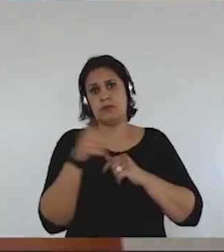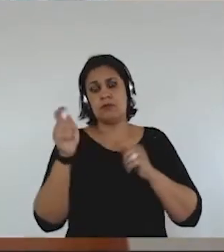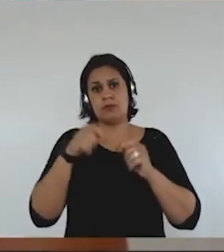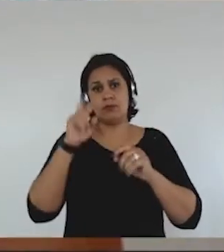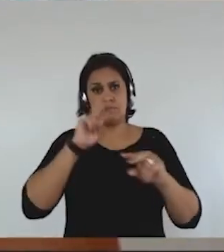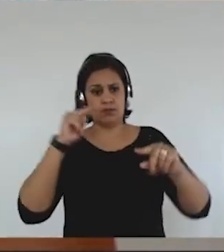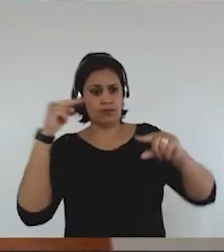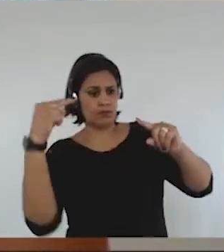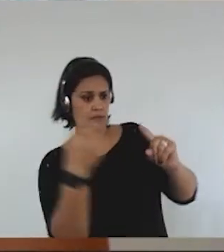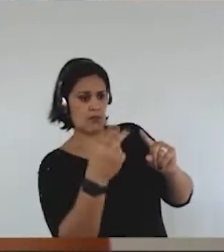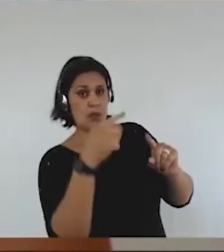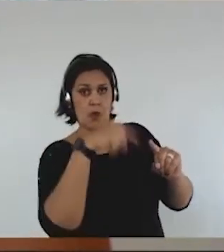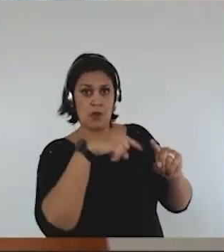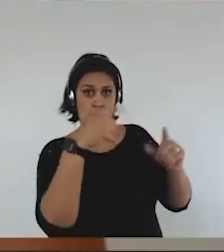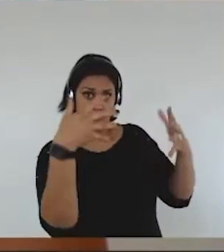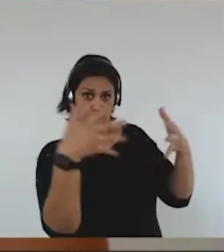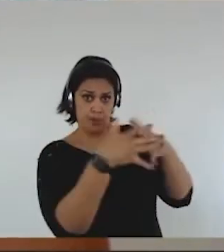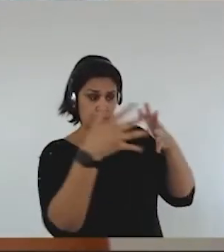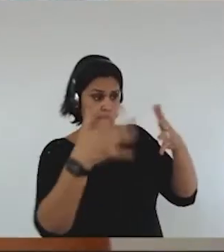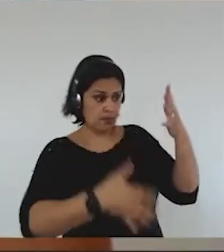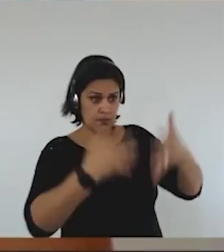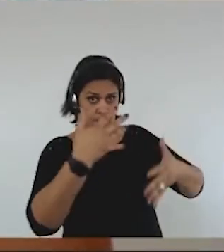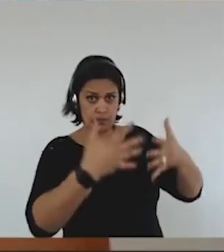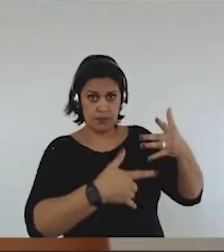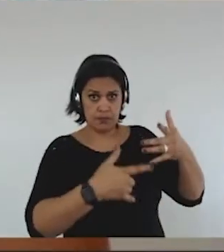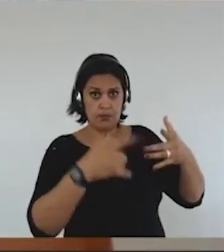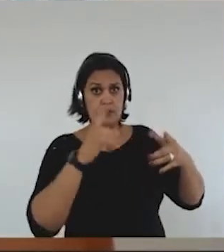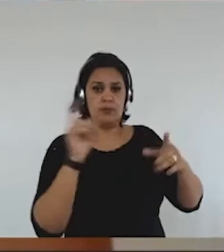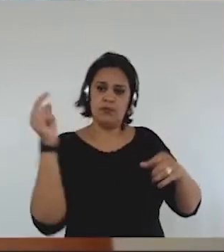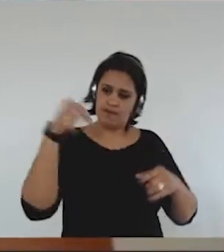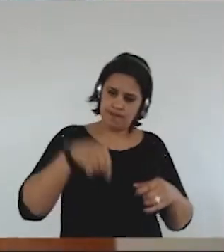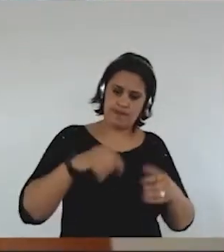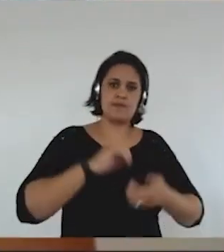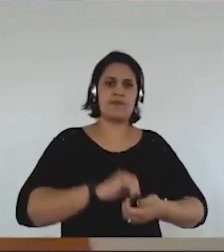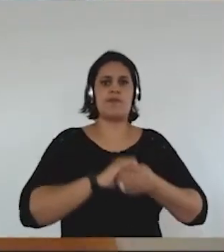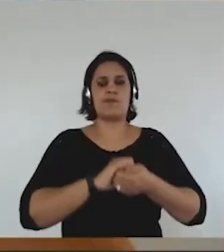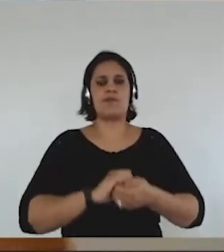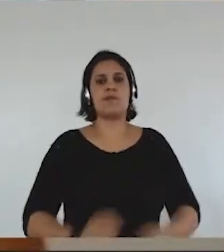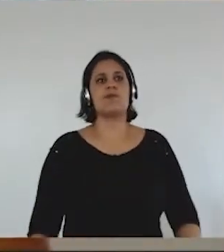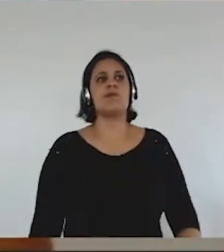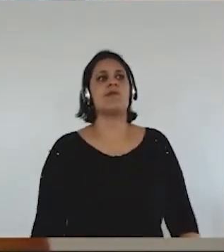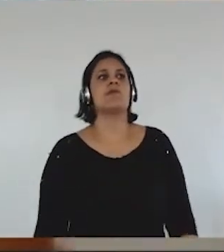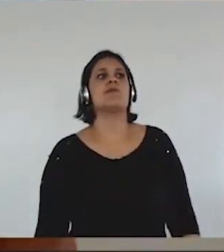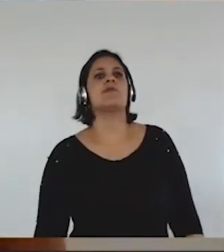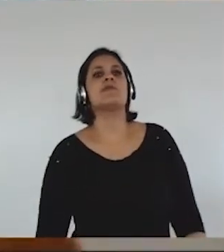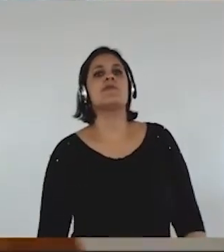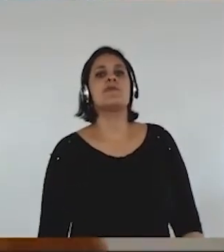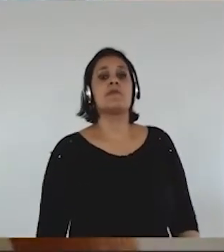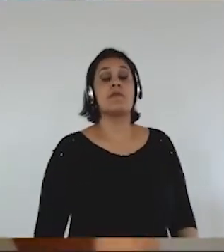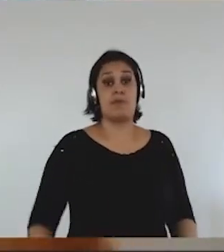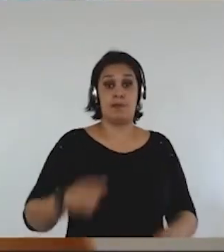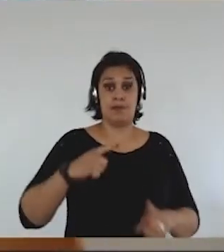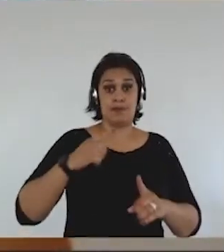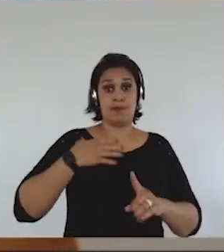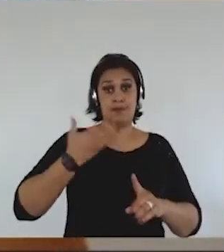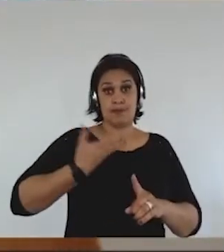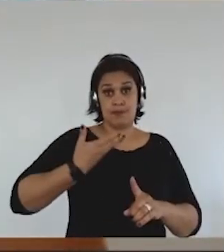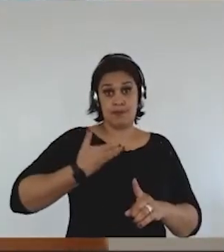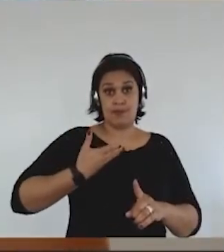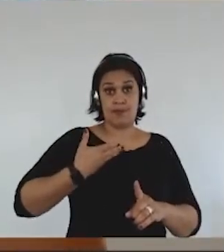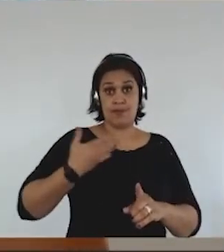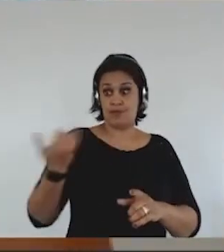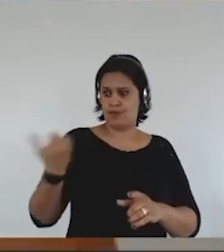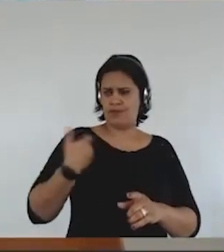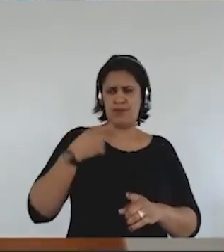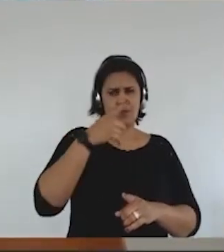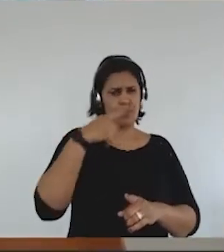e trazer esse conflito para ser solucionado na mediação. E aí eu tinha alguns colegas que falavam, ela é louca, porque ela só pensa em mediação.